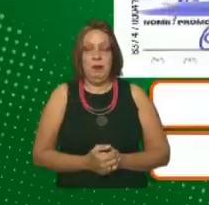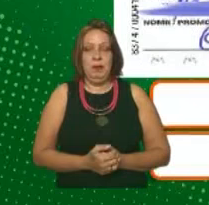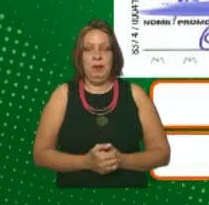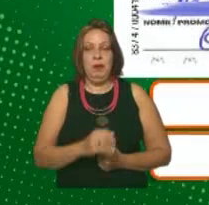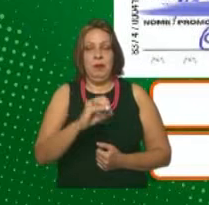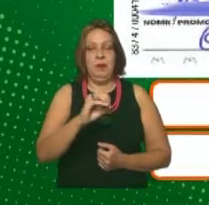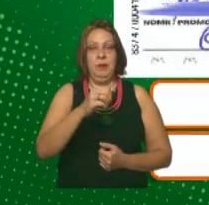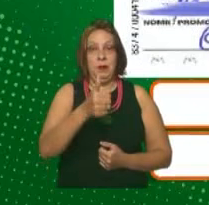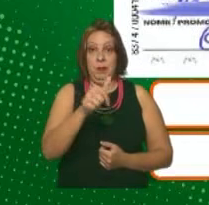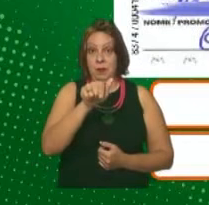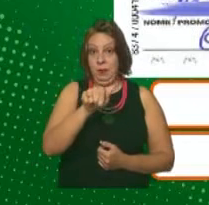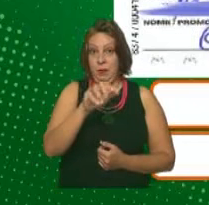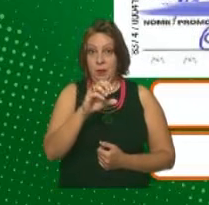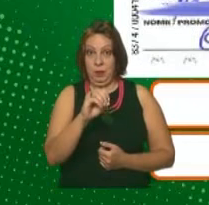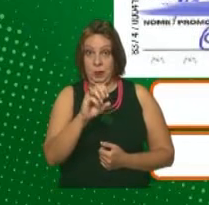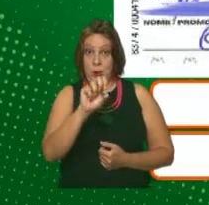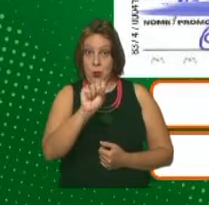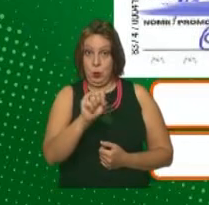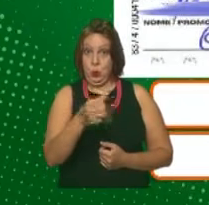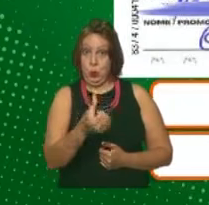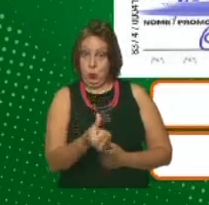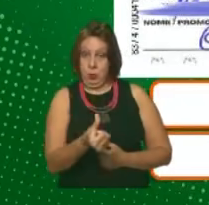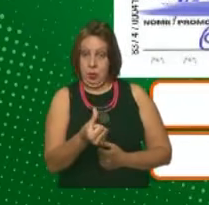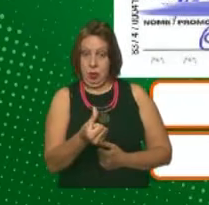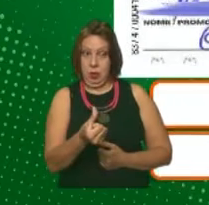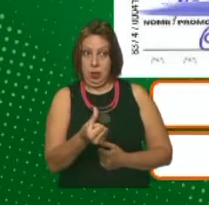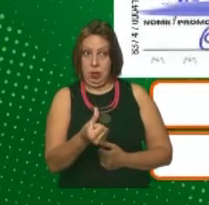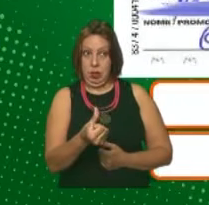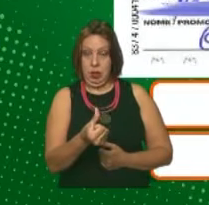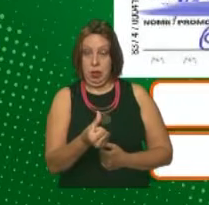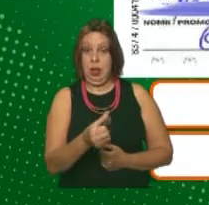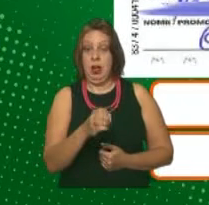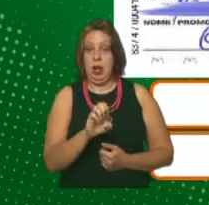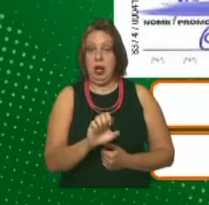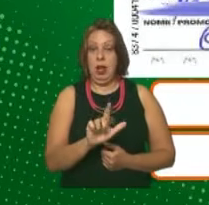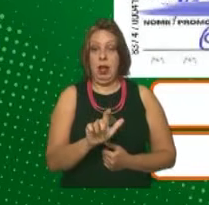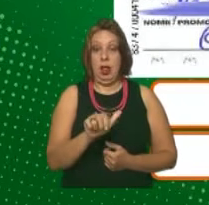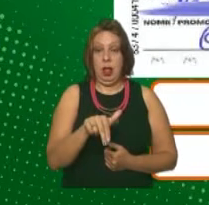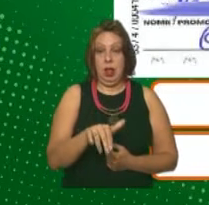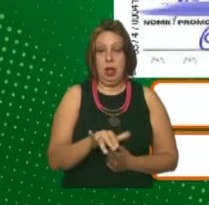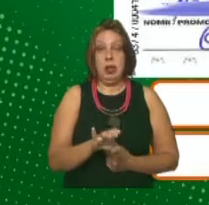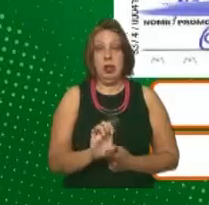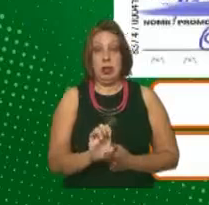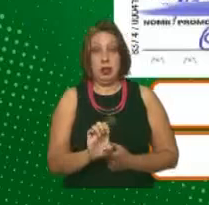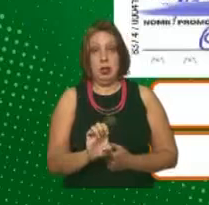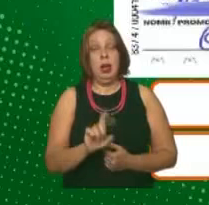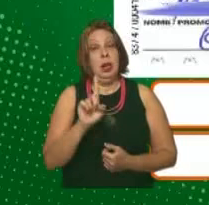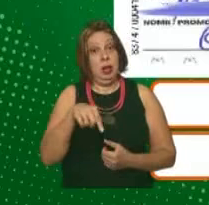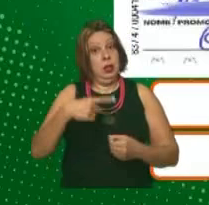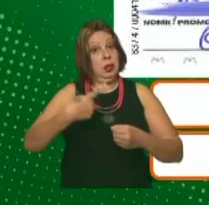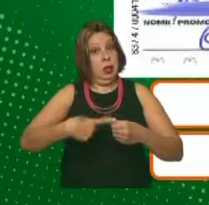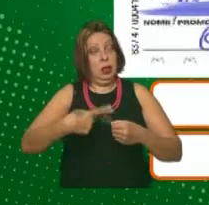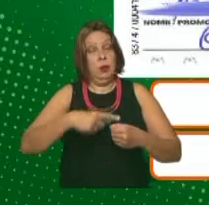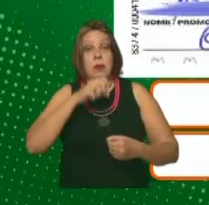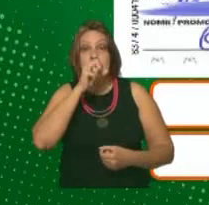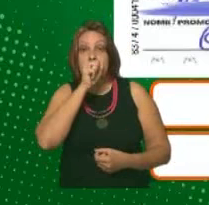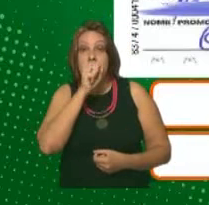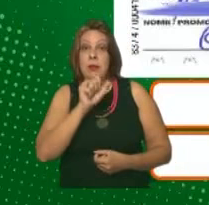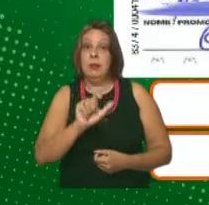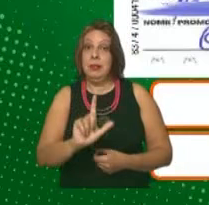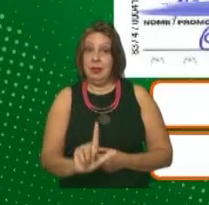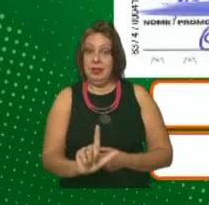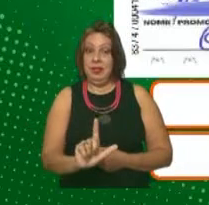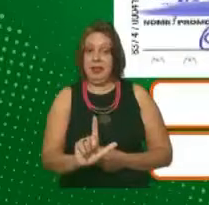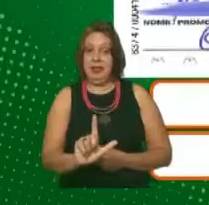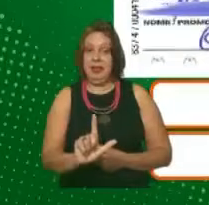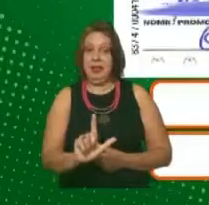número 017086, pertencente a Elaina Santos Santana, moradora de Laranjeiras. Adquiriu lá